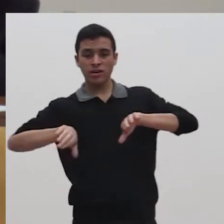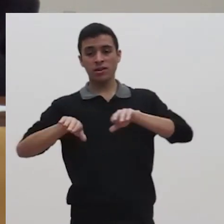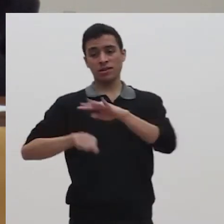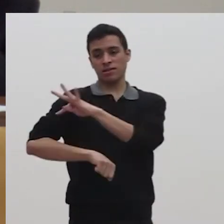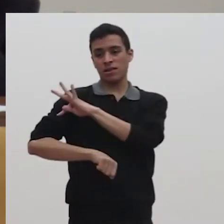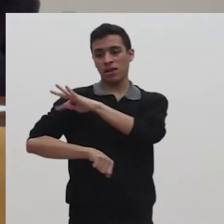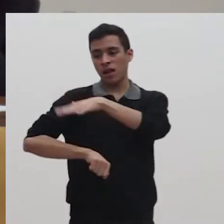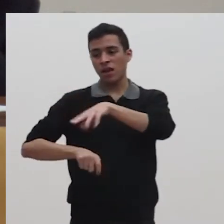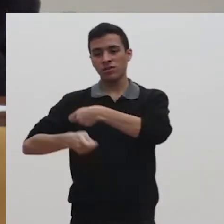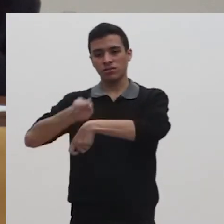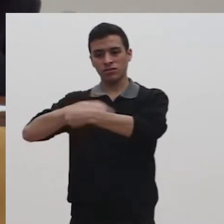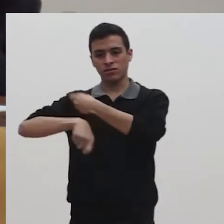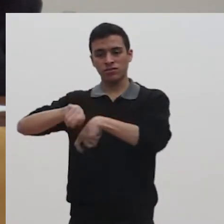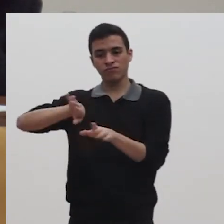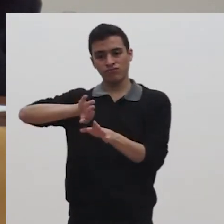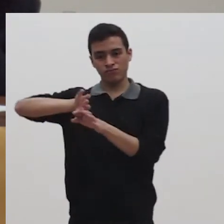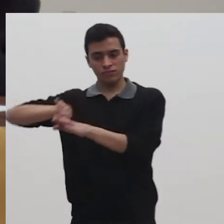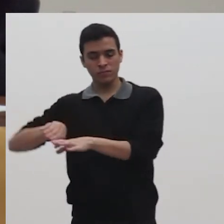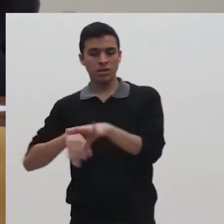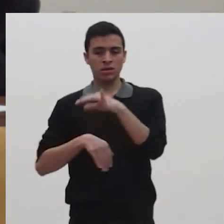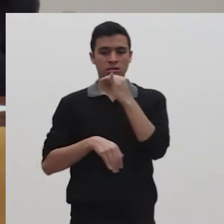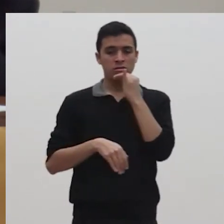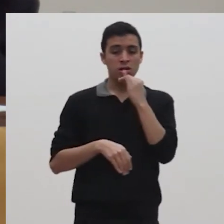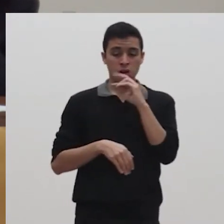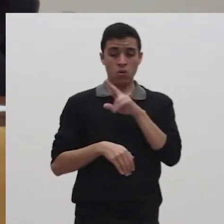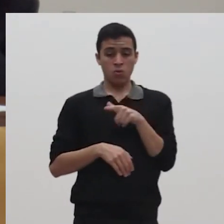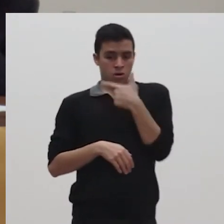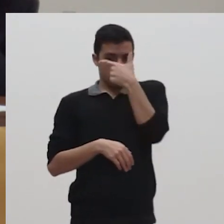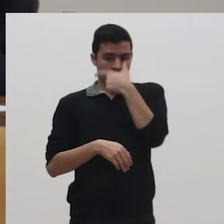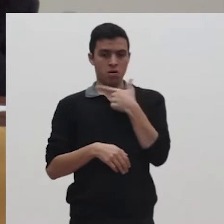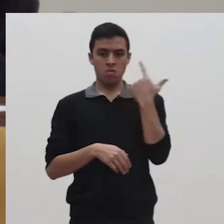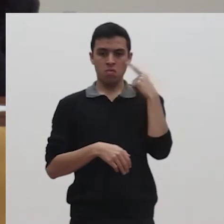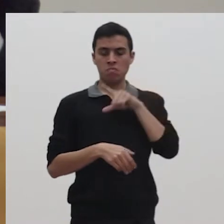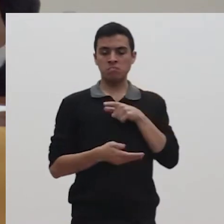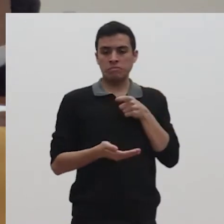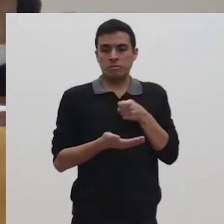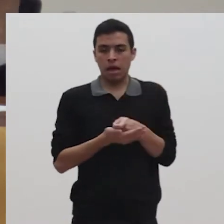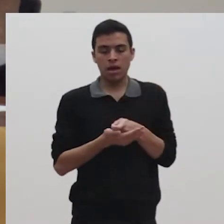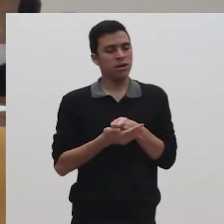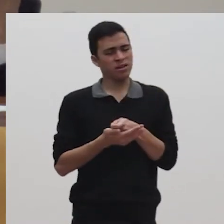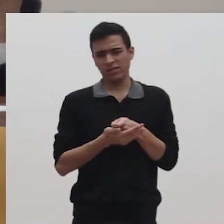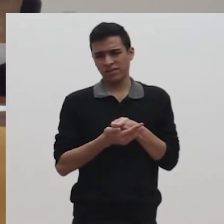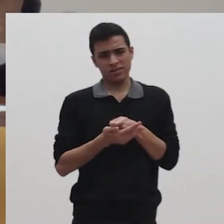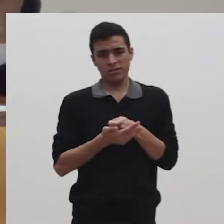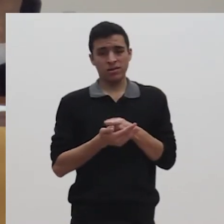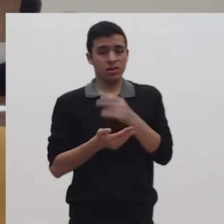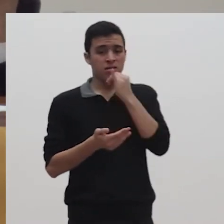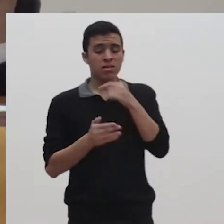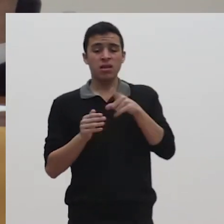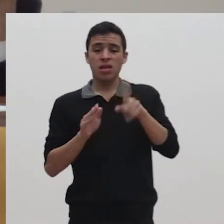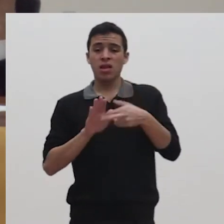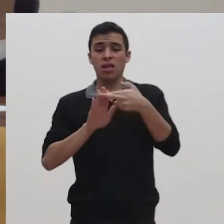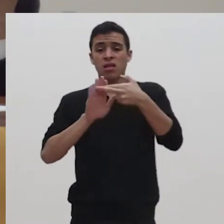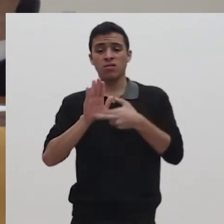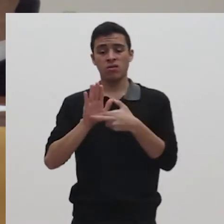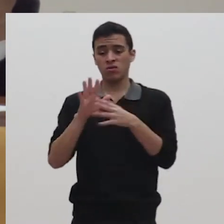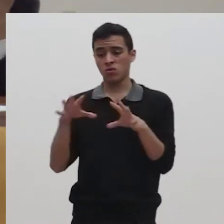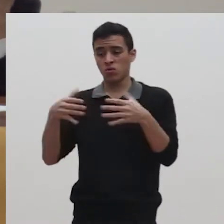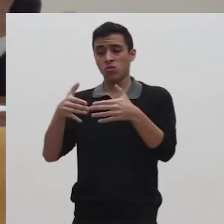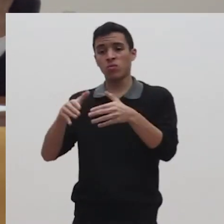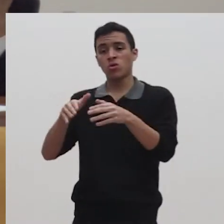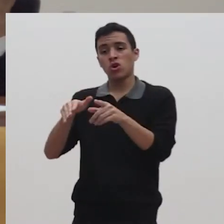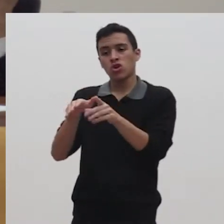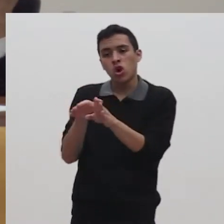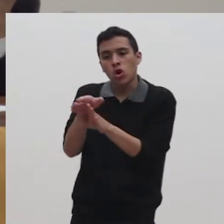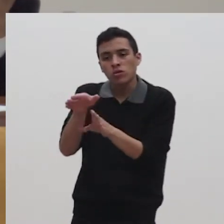técnicos e administrativos. Não é a Andréia que concede. Essa é uma resolução do Conselho Setorial, e eu